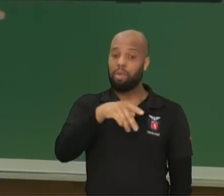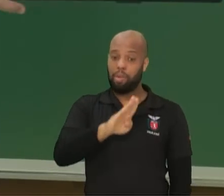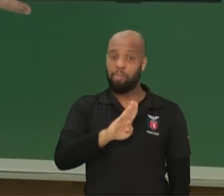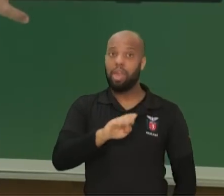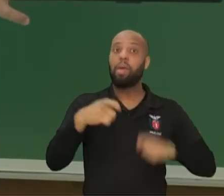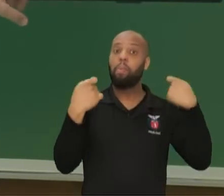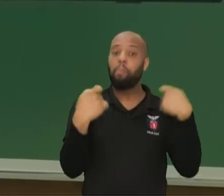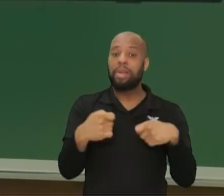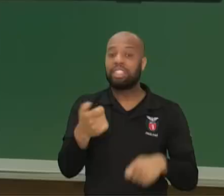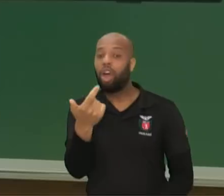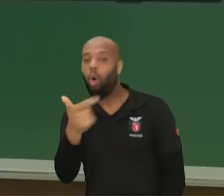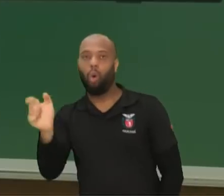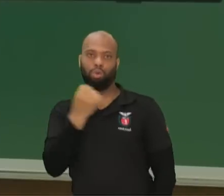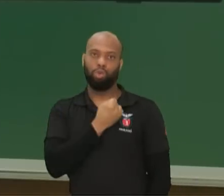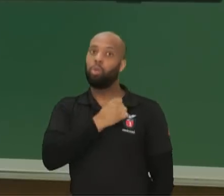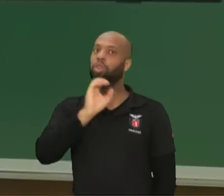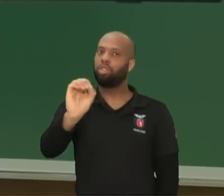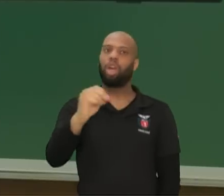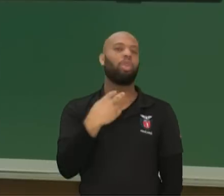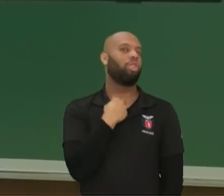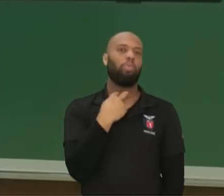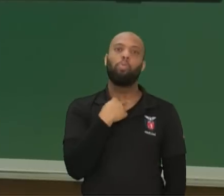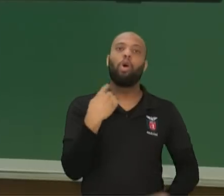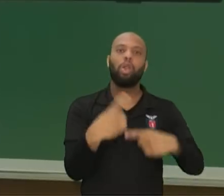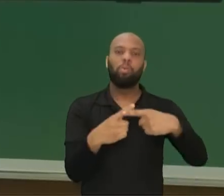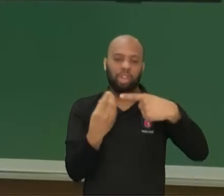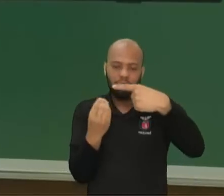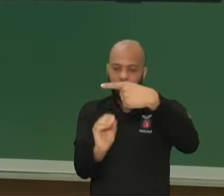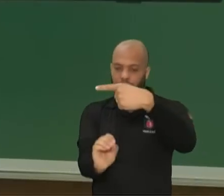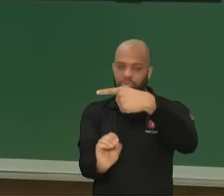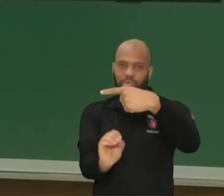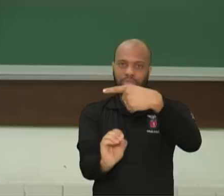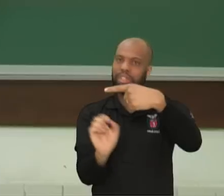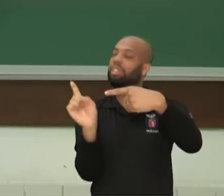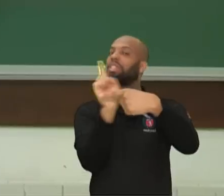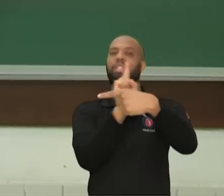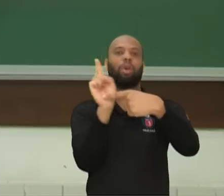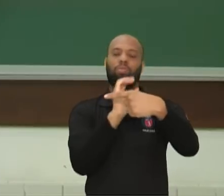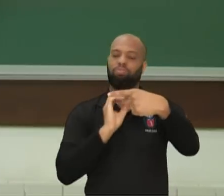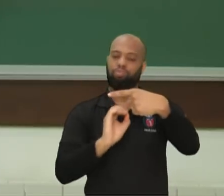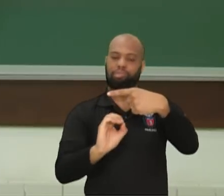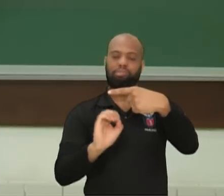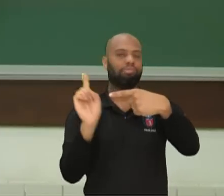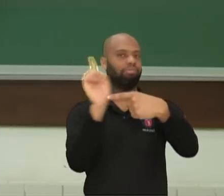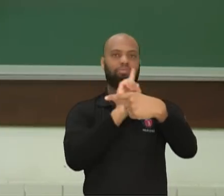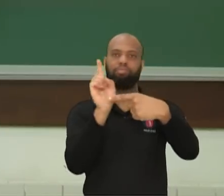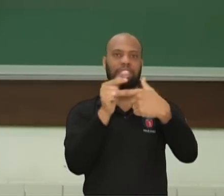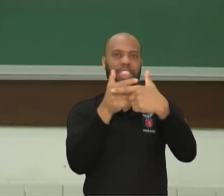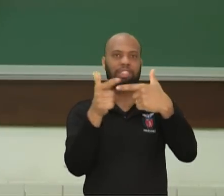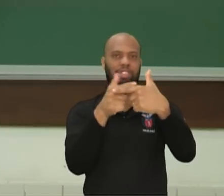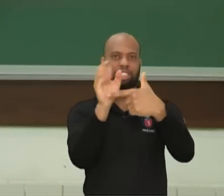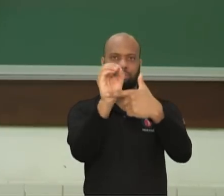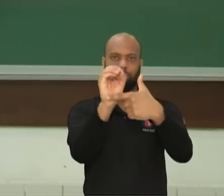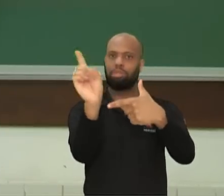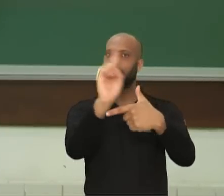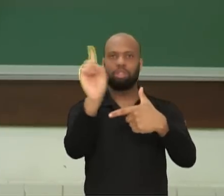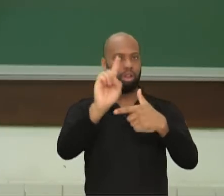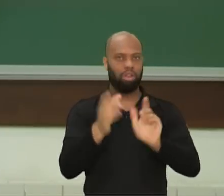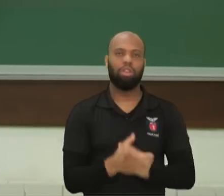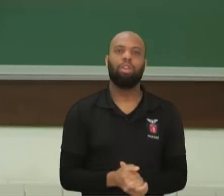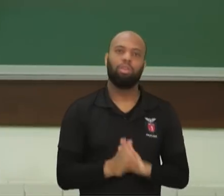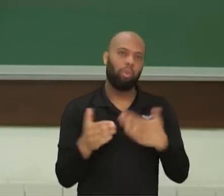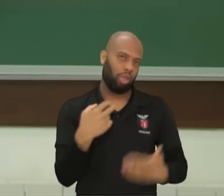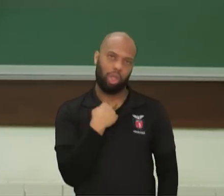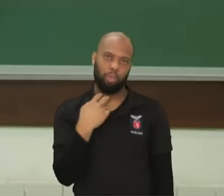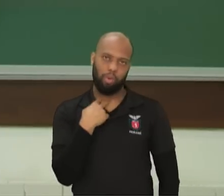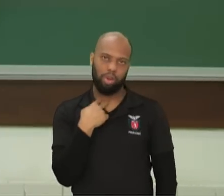diferente de zero, porque nós, né, não existe ali, né, divisão por zero. Então, lembrando lá,